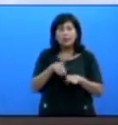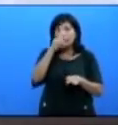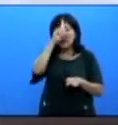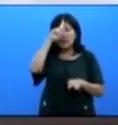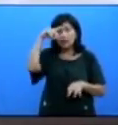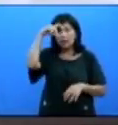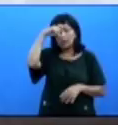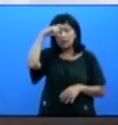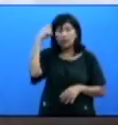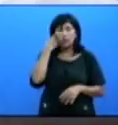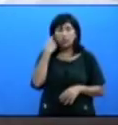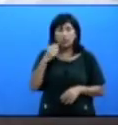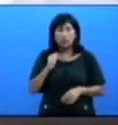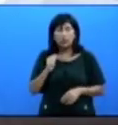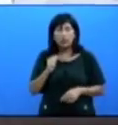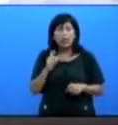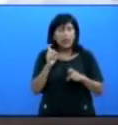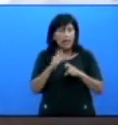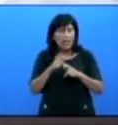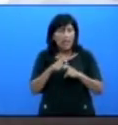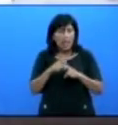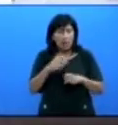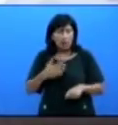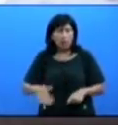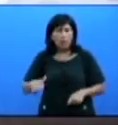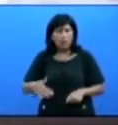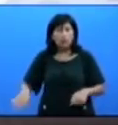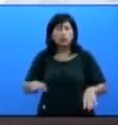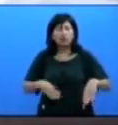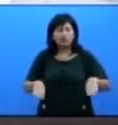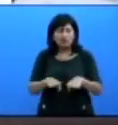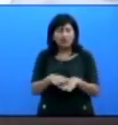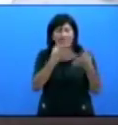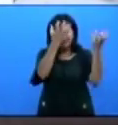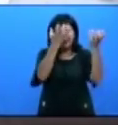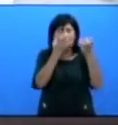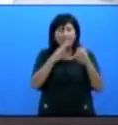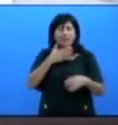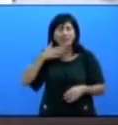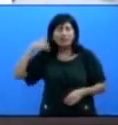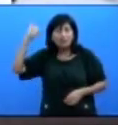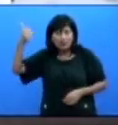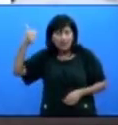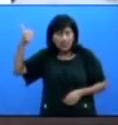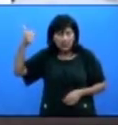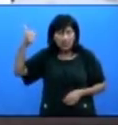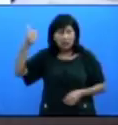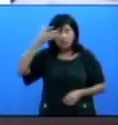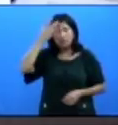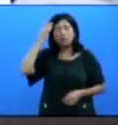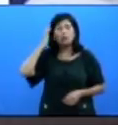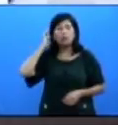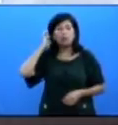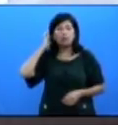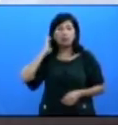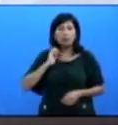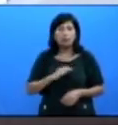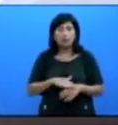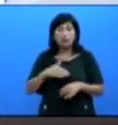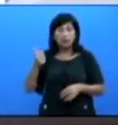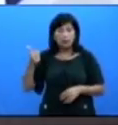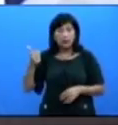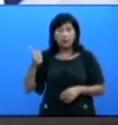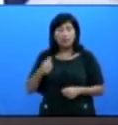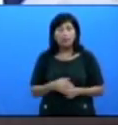especialmente pediatras, vereador Joaquim. Muito difícil, nós não temos nenhuma unidade básica de saúde funcionando à noite, nelas nós